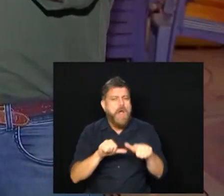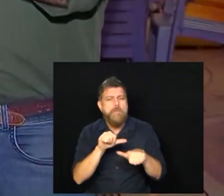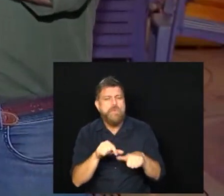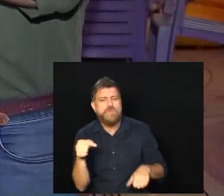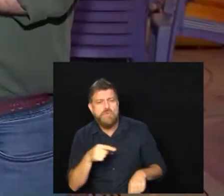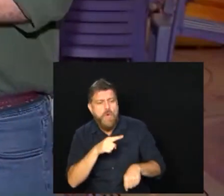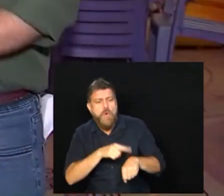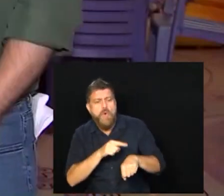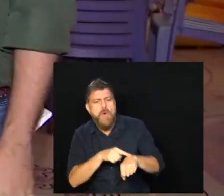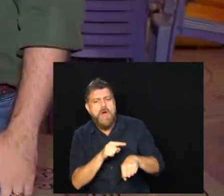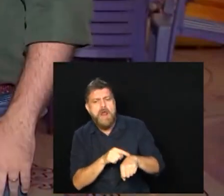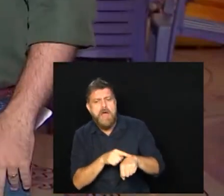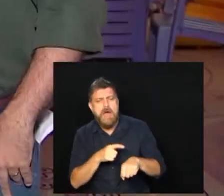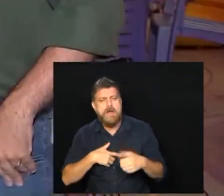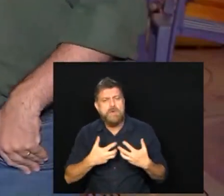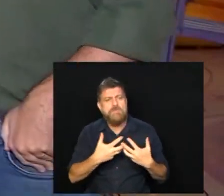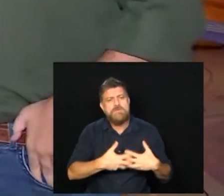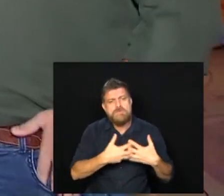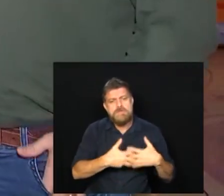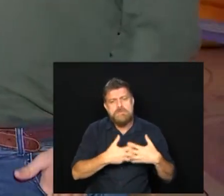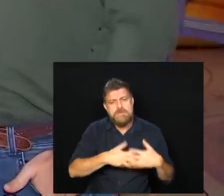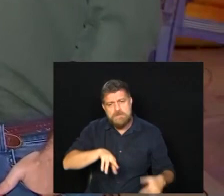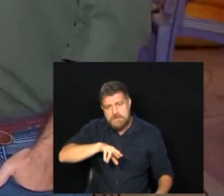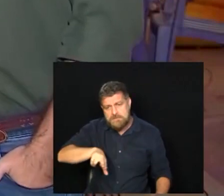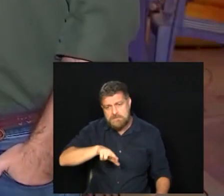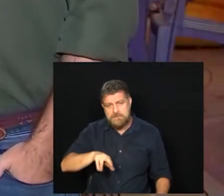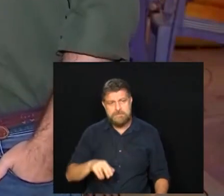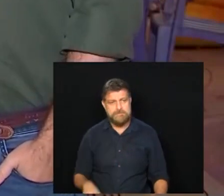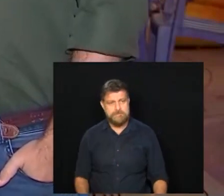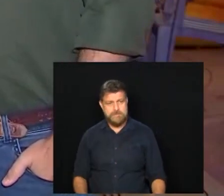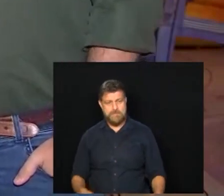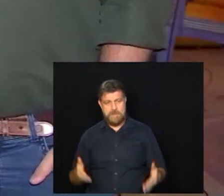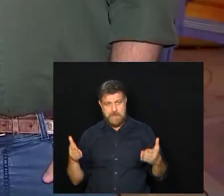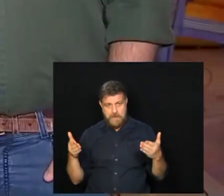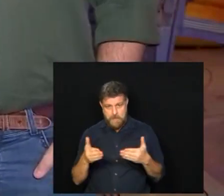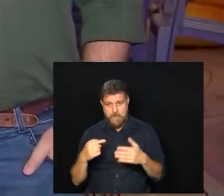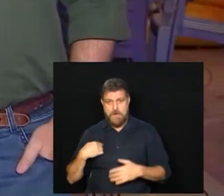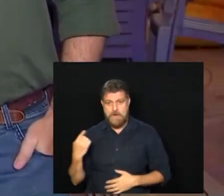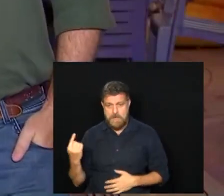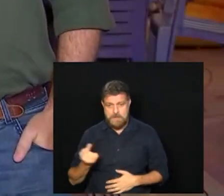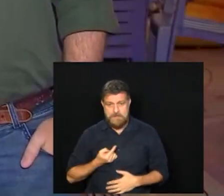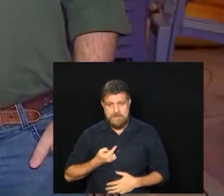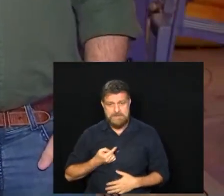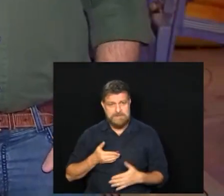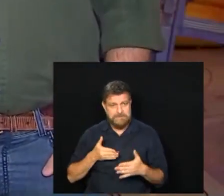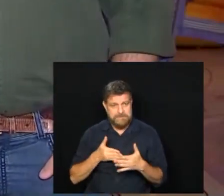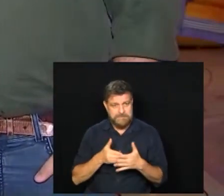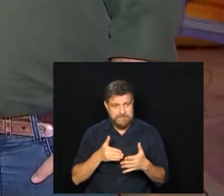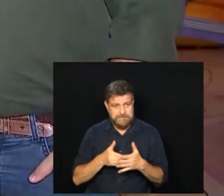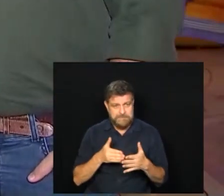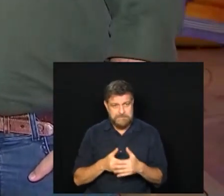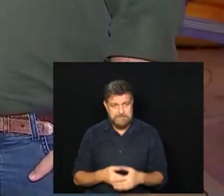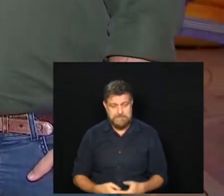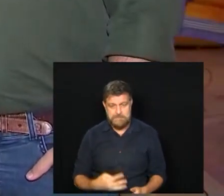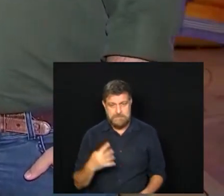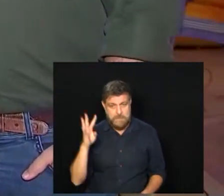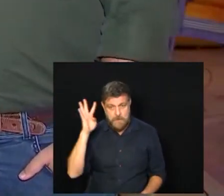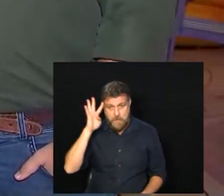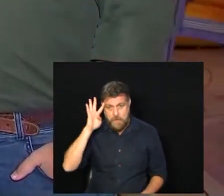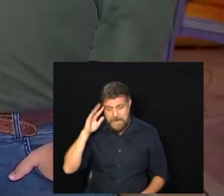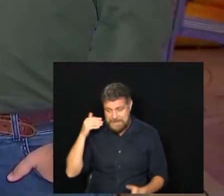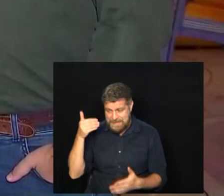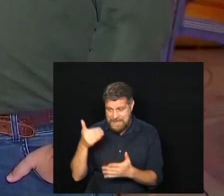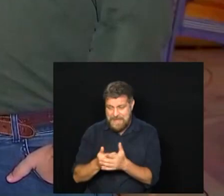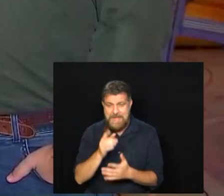de horário, de funcionamento? Sim. Exatamente. Agora nós estamos restritos a quarta a domingo, né? Está